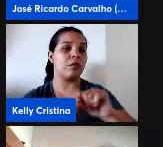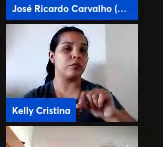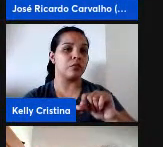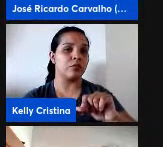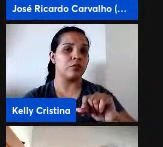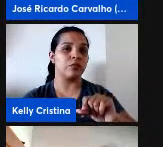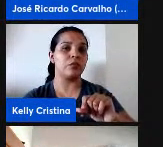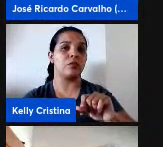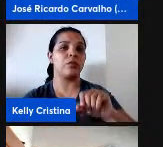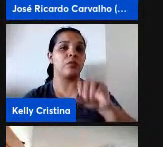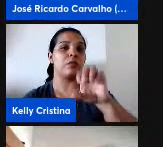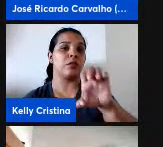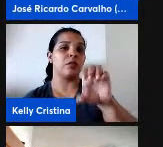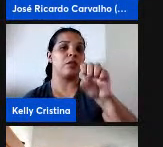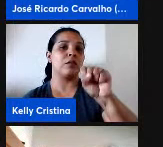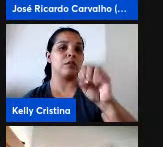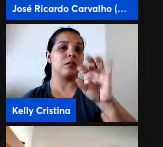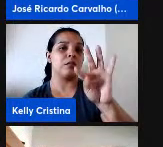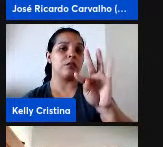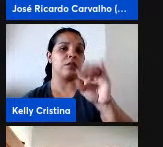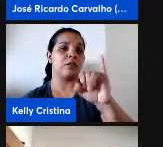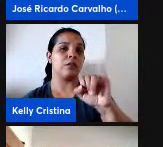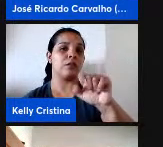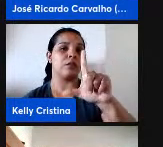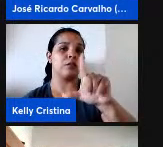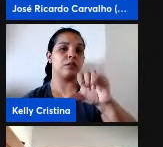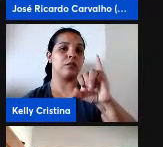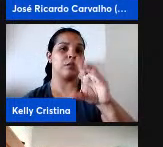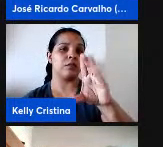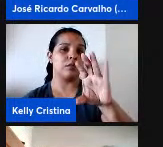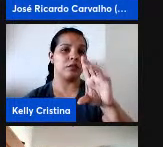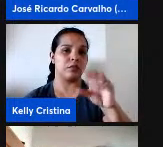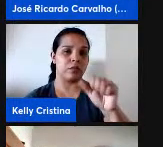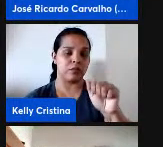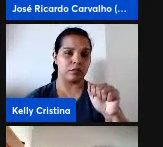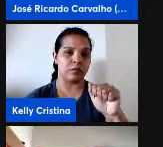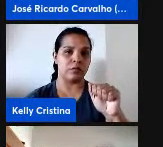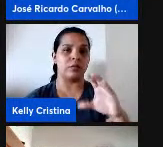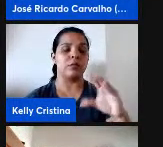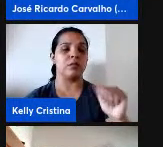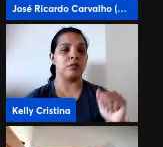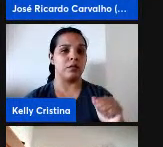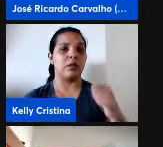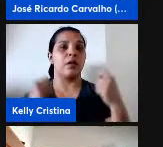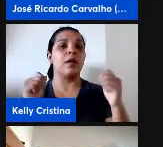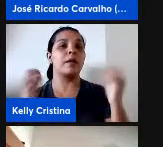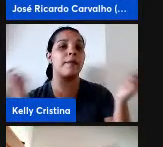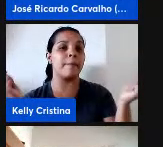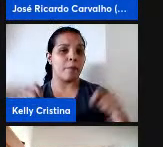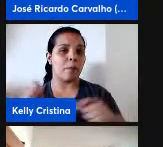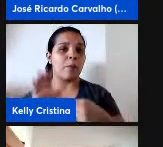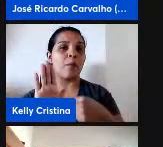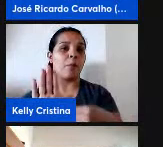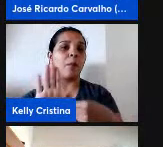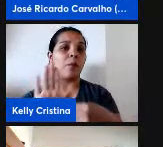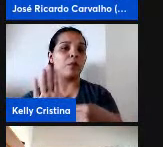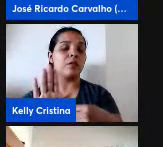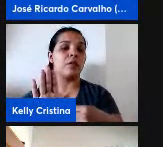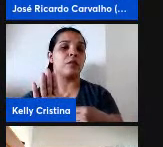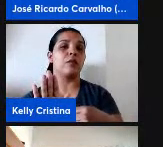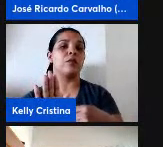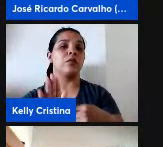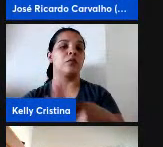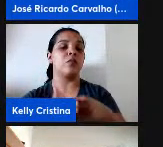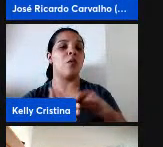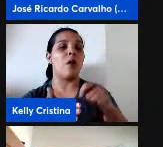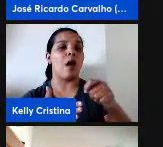Ensino de Língua, que é a única experiência didática que é relatada por Bakhtin, né? Enquanto professor.